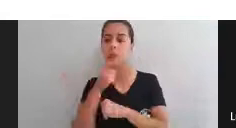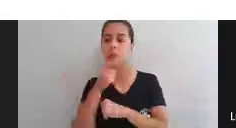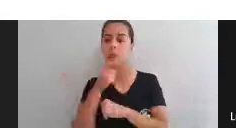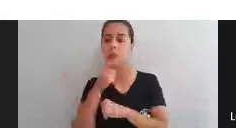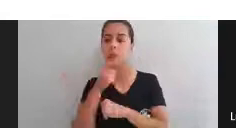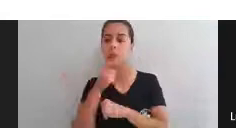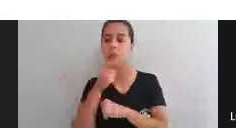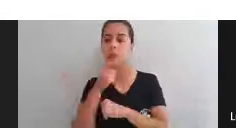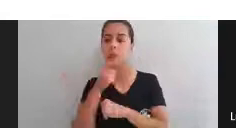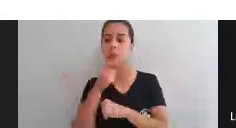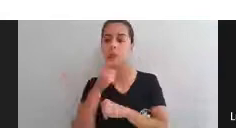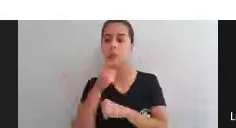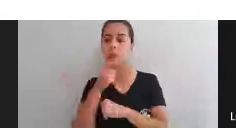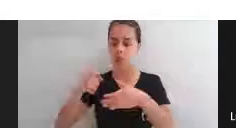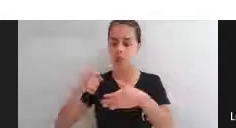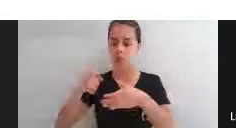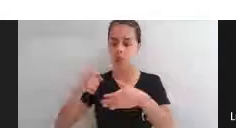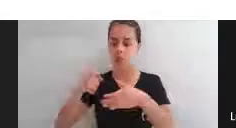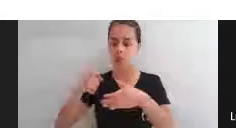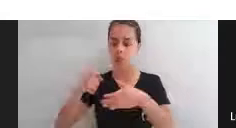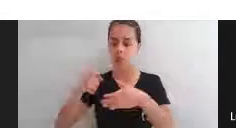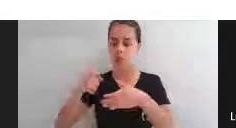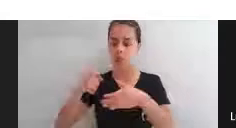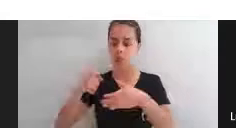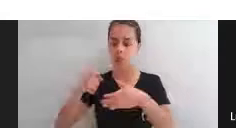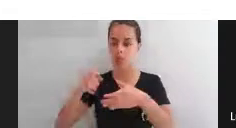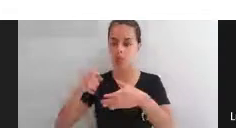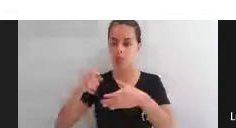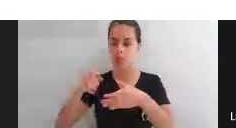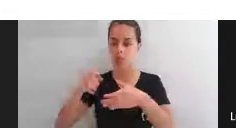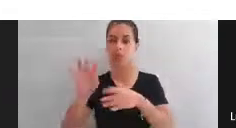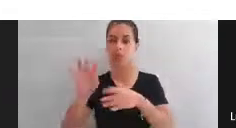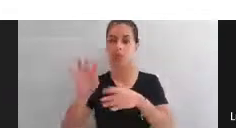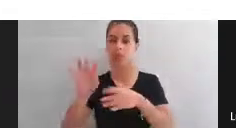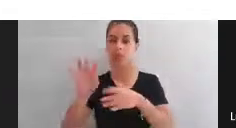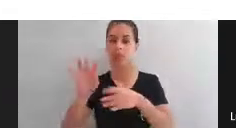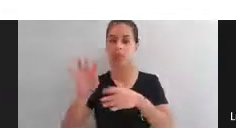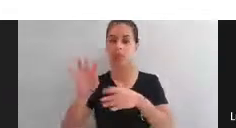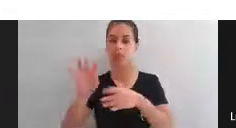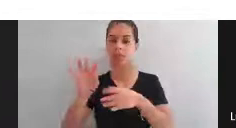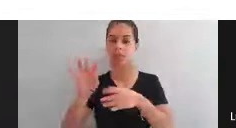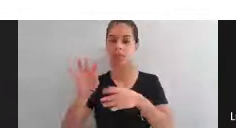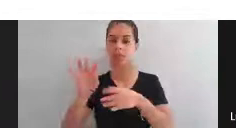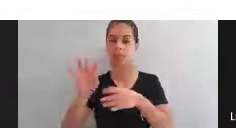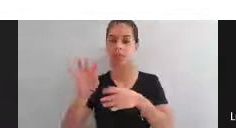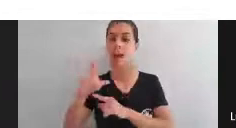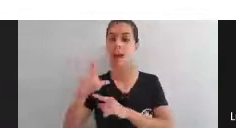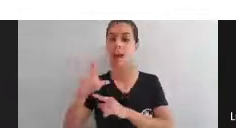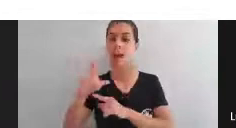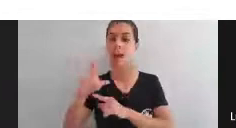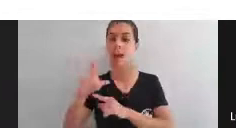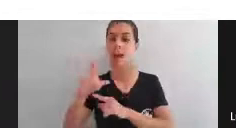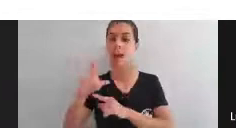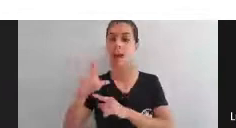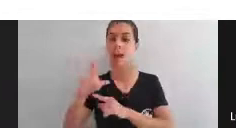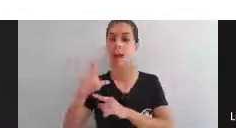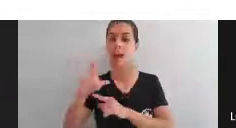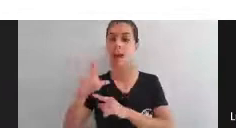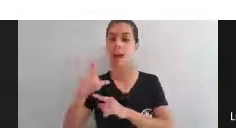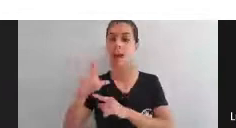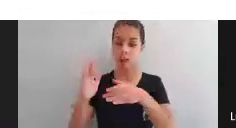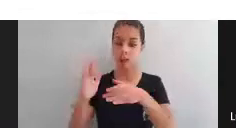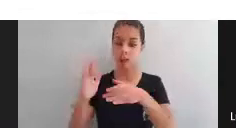a gente a priori espera que o calor flua da xícara para minha mão. Mas a primeira lei, ela